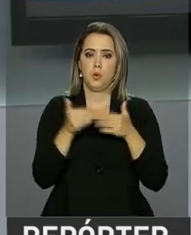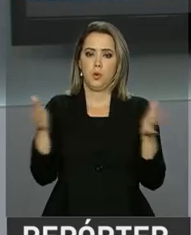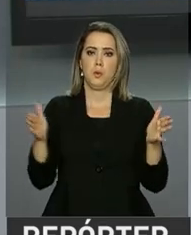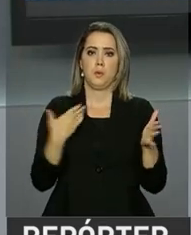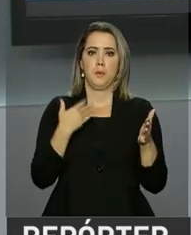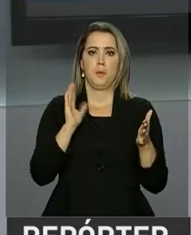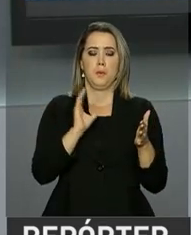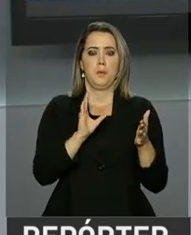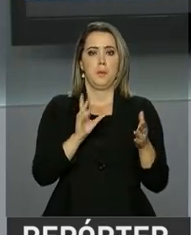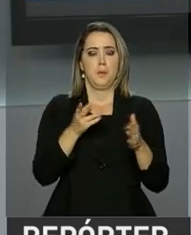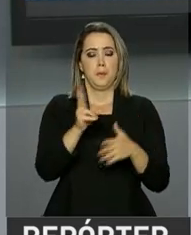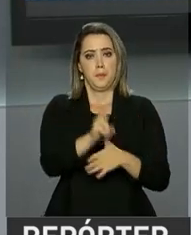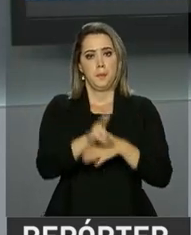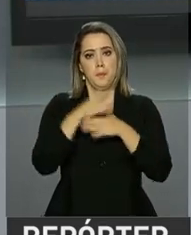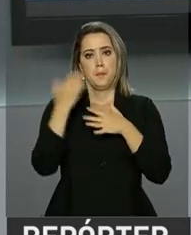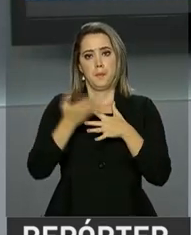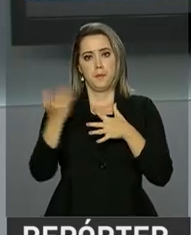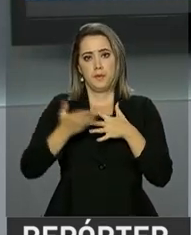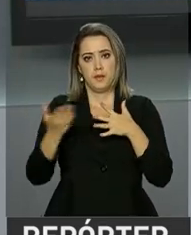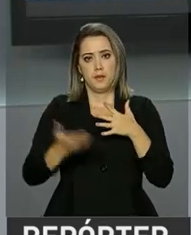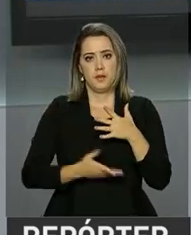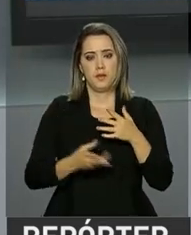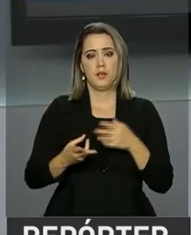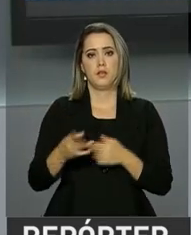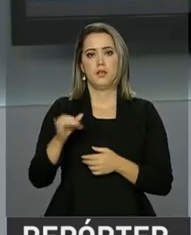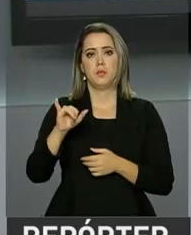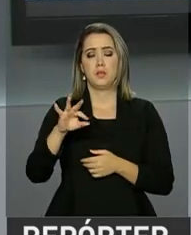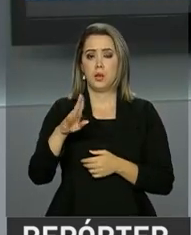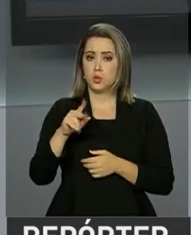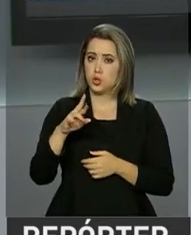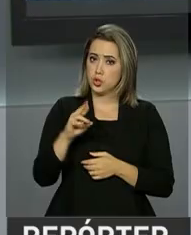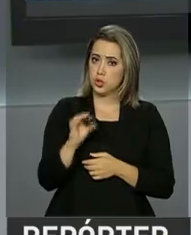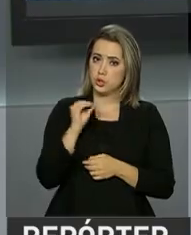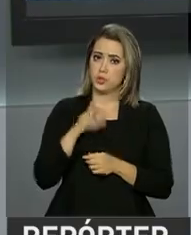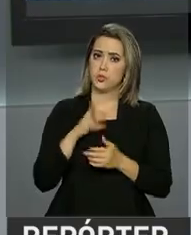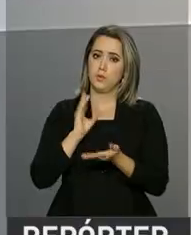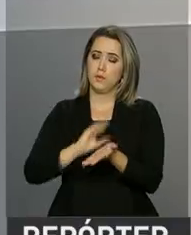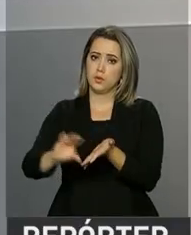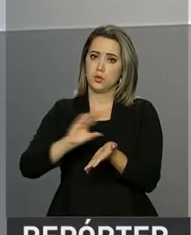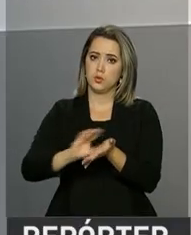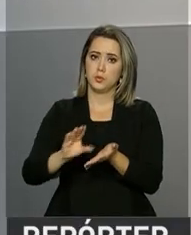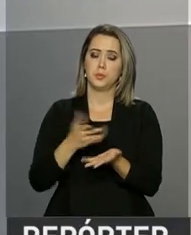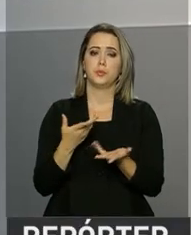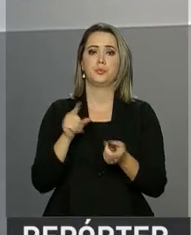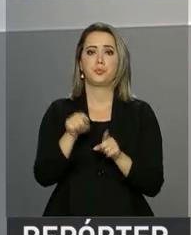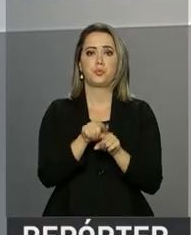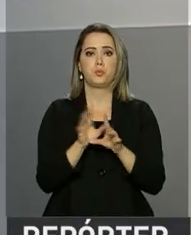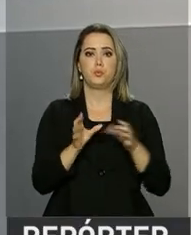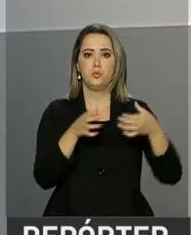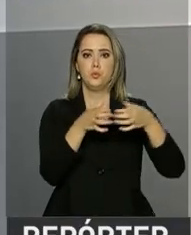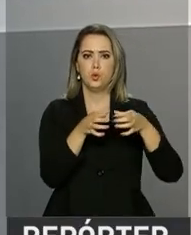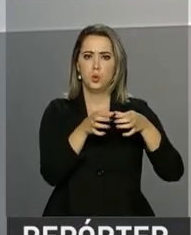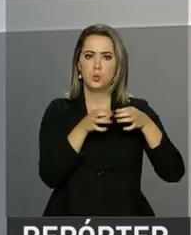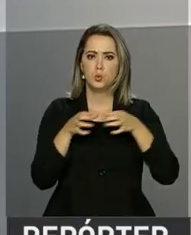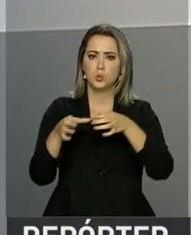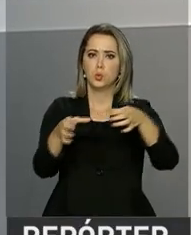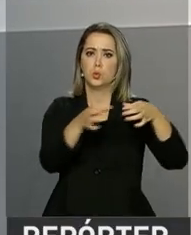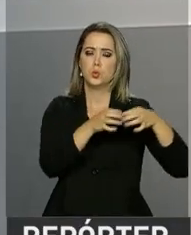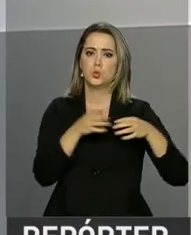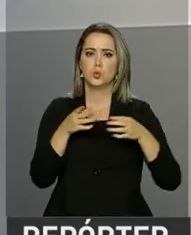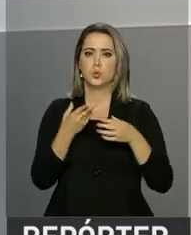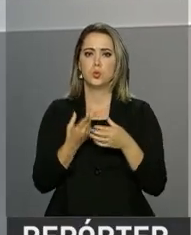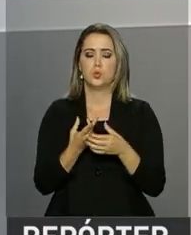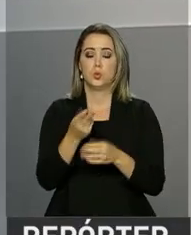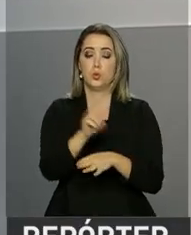ampliar o acesso ao crédito para capital de giro investimentos e financiamentos as federações regionais ou núcleos de